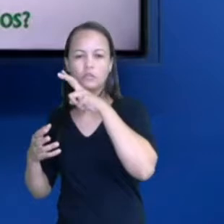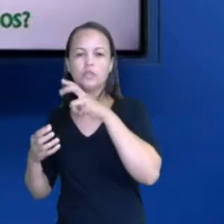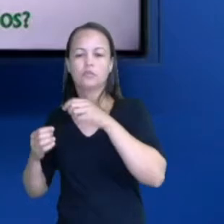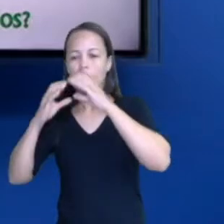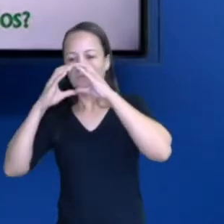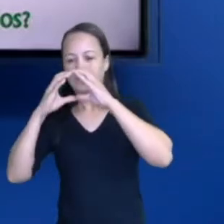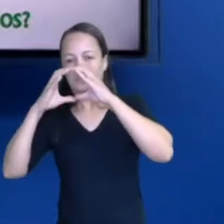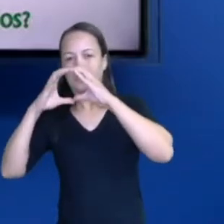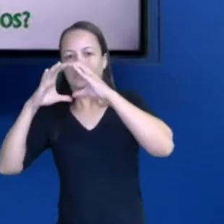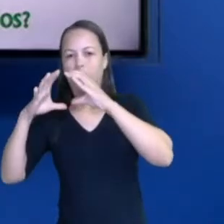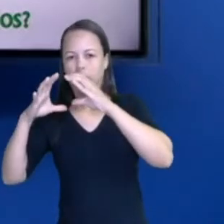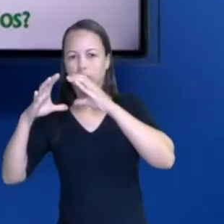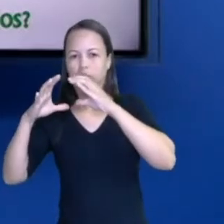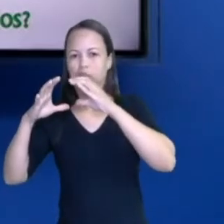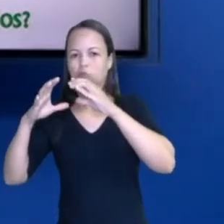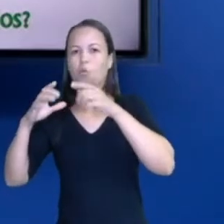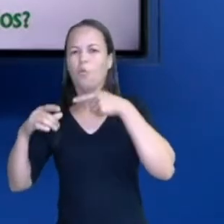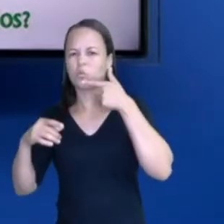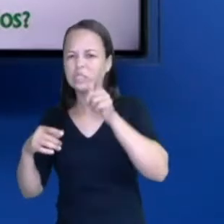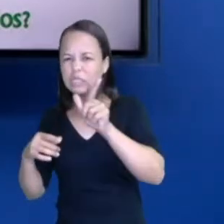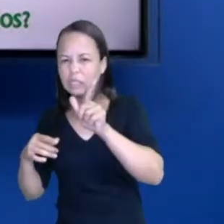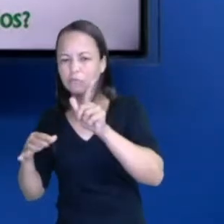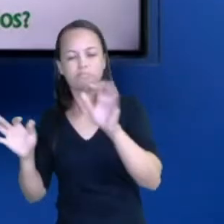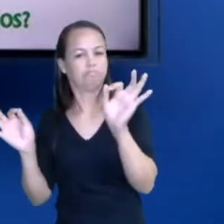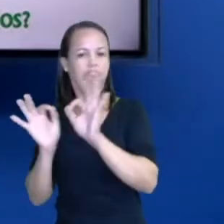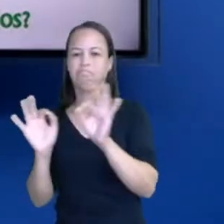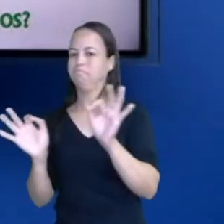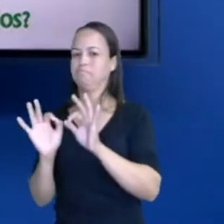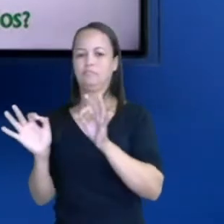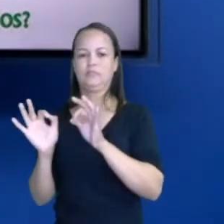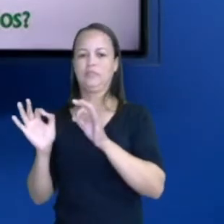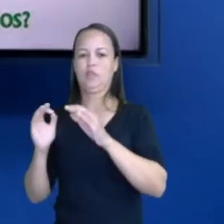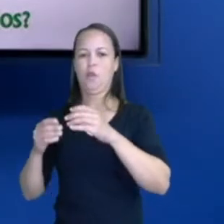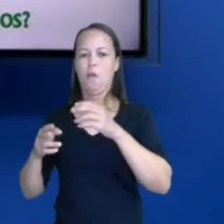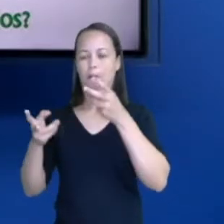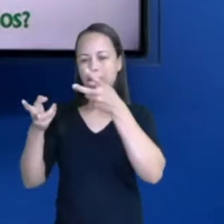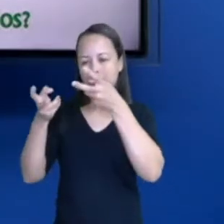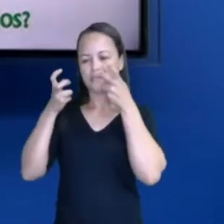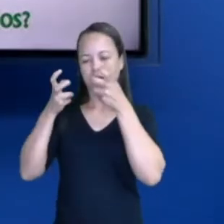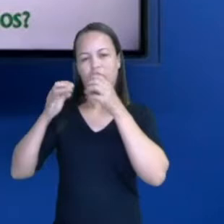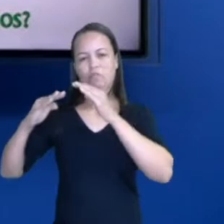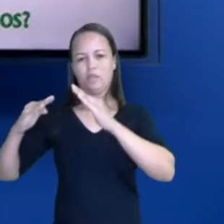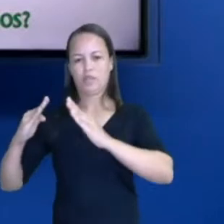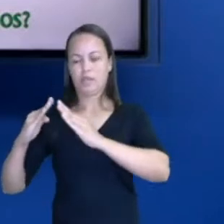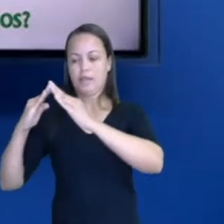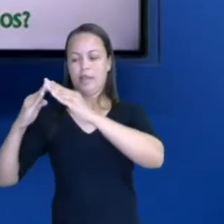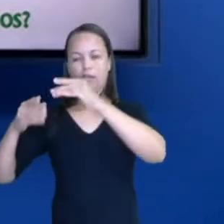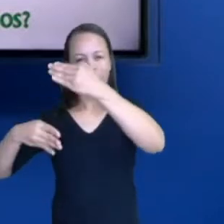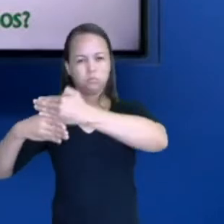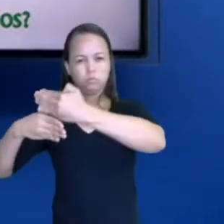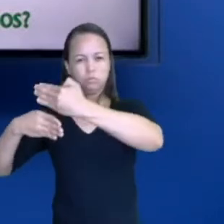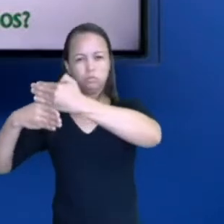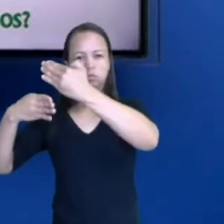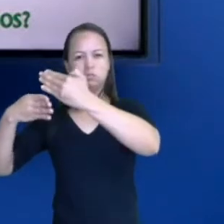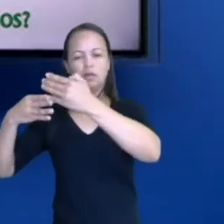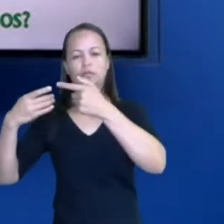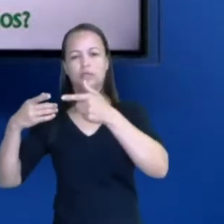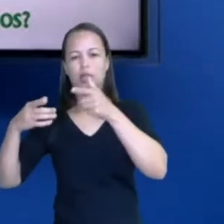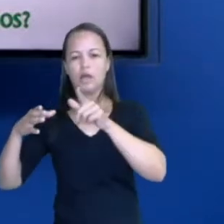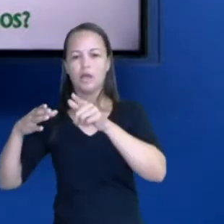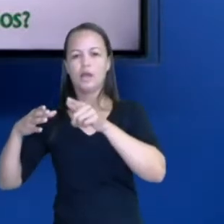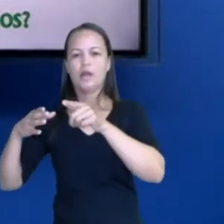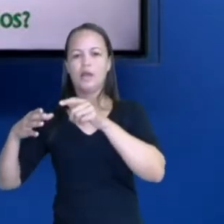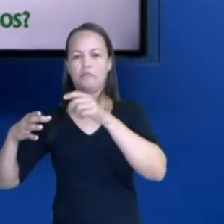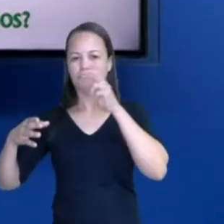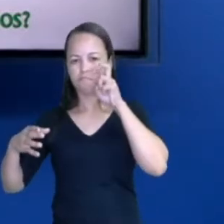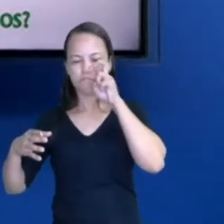derrubar a casinha de alvenaria? Não. Percebam que a casinha de alvenaria ela apresenta uma maior resistência quando